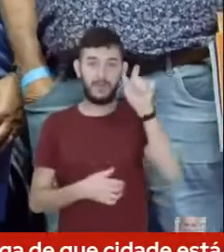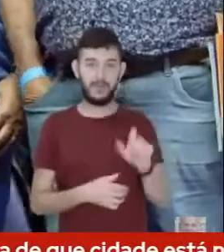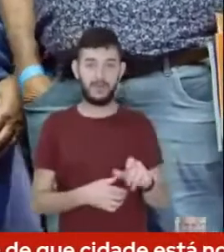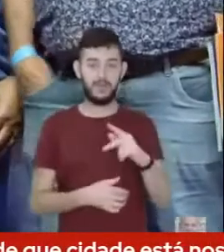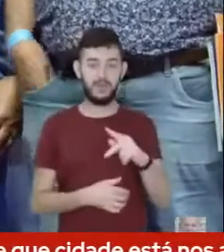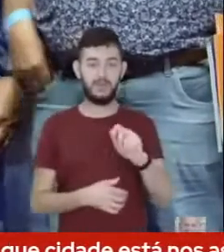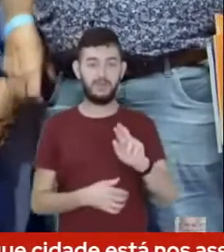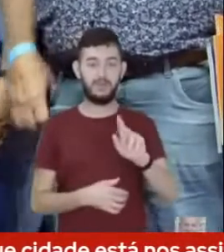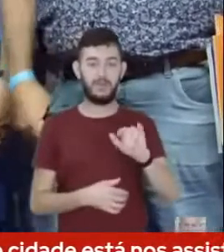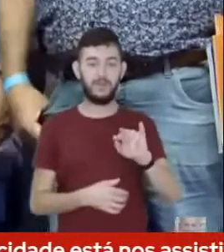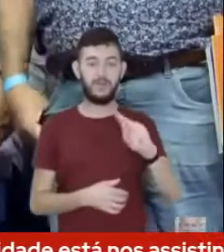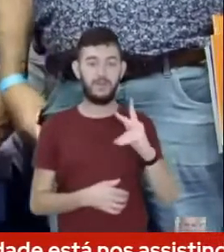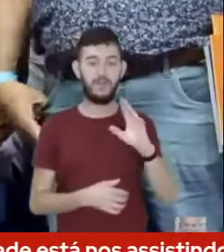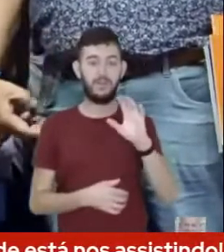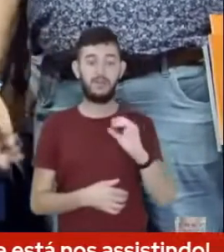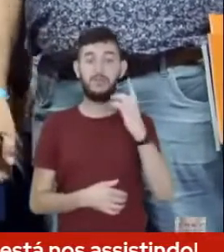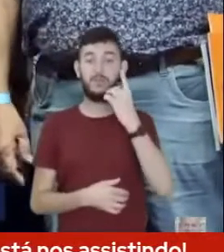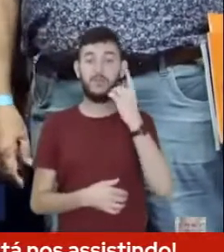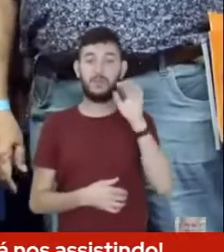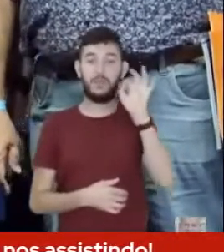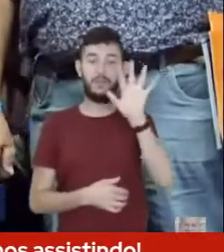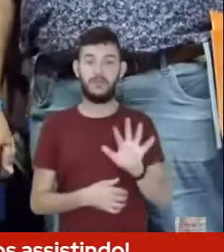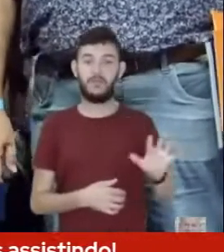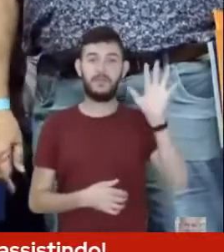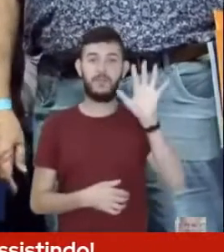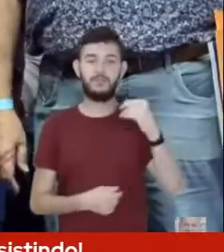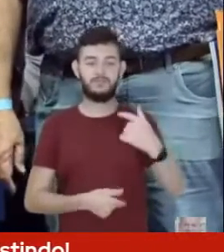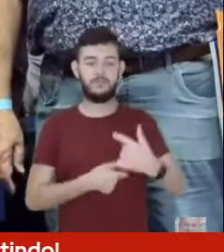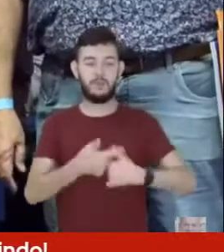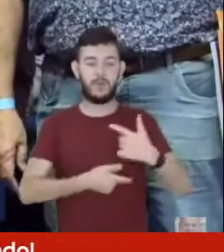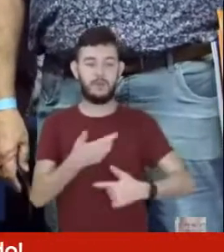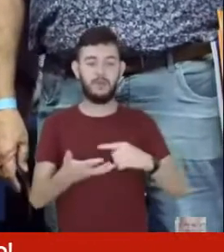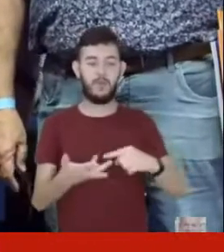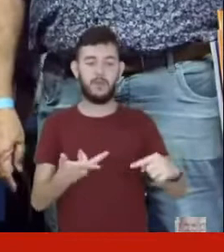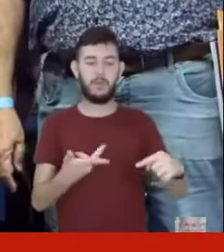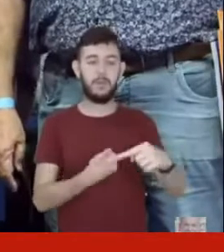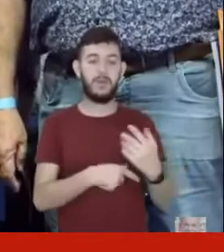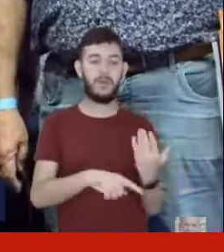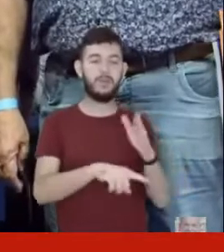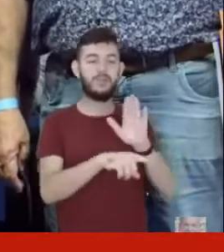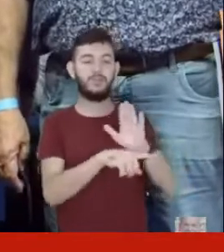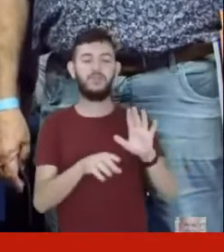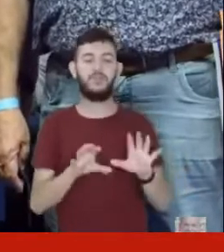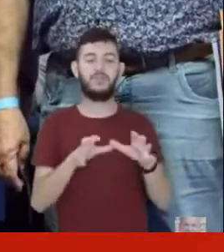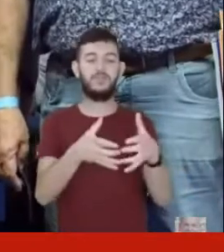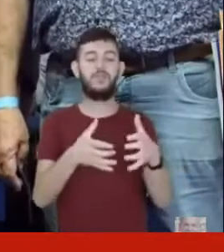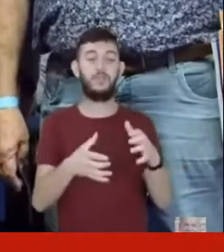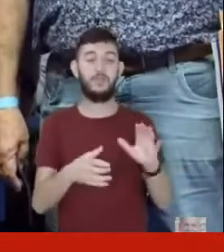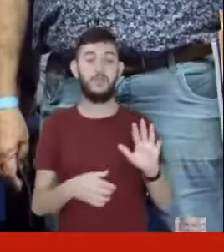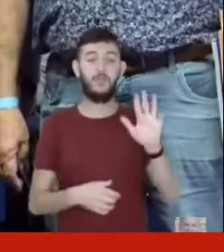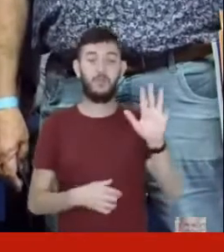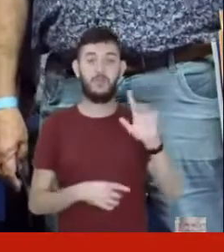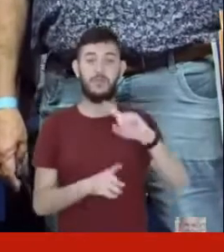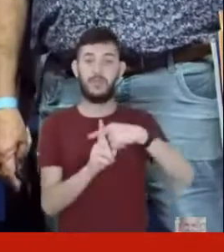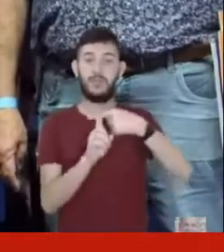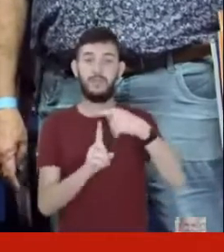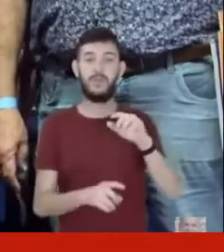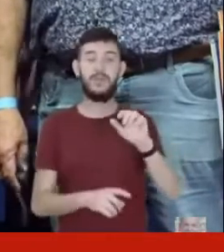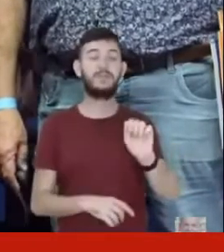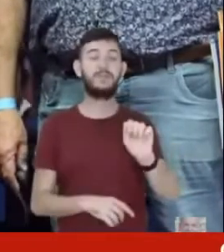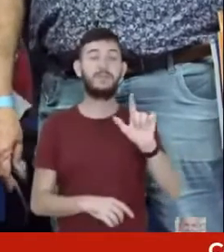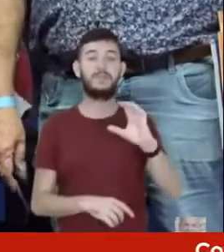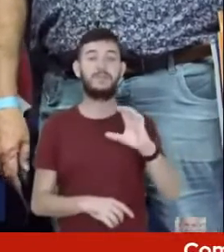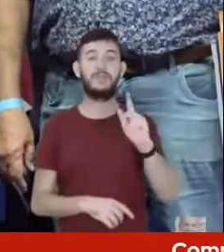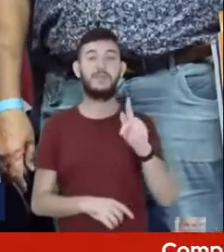que fez e está fazendo de tudo para essa chapa Lula-Alckmin, que para trazer, levar essa chapa